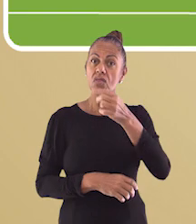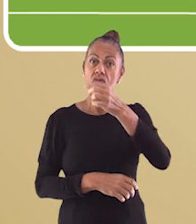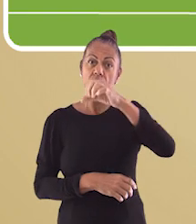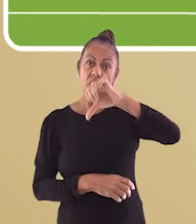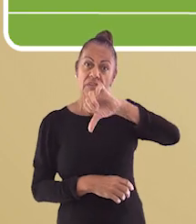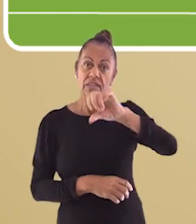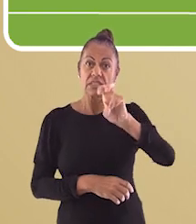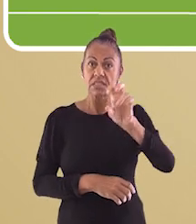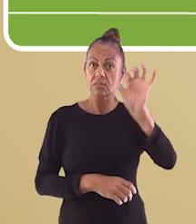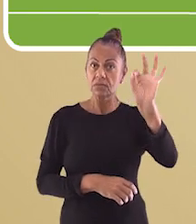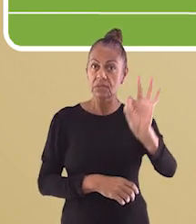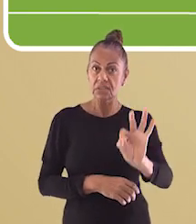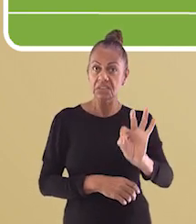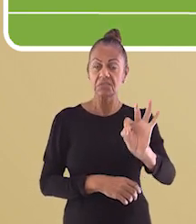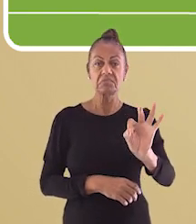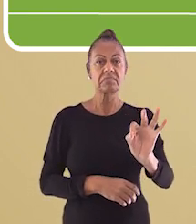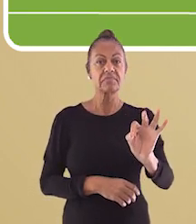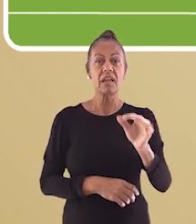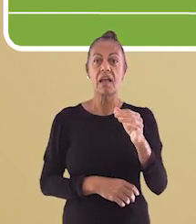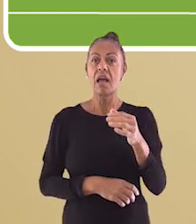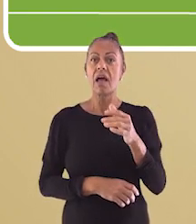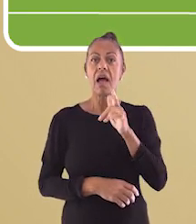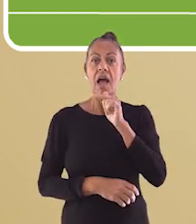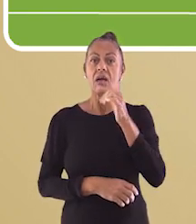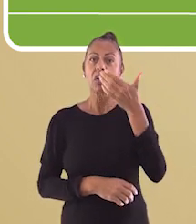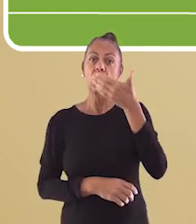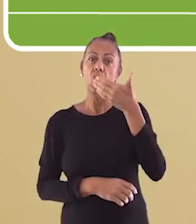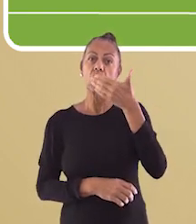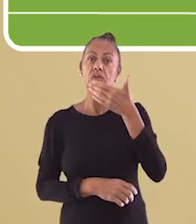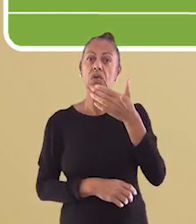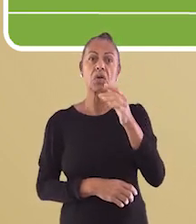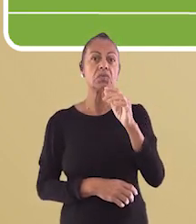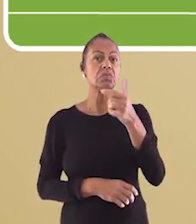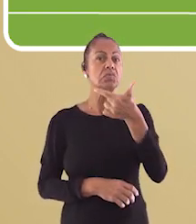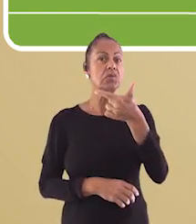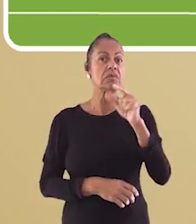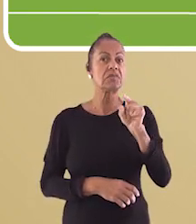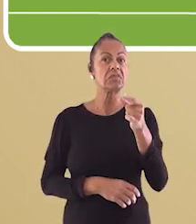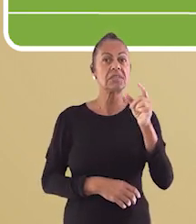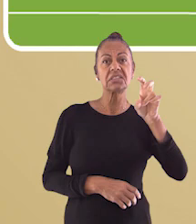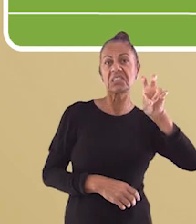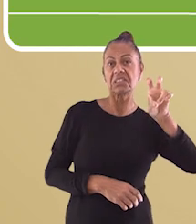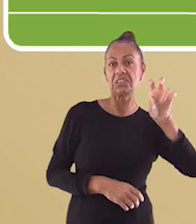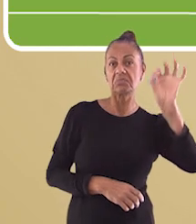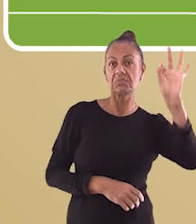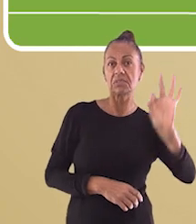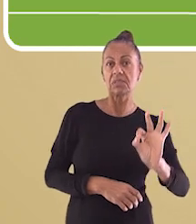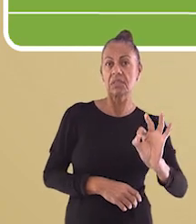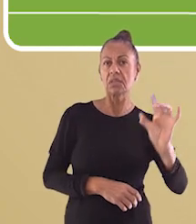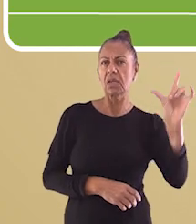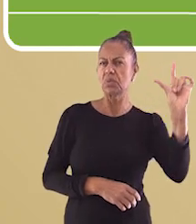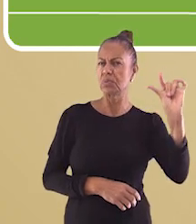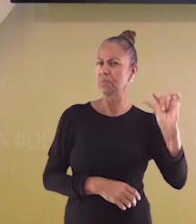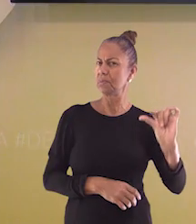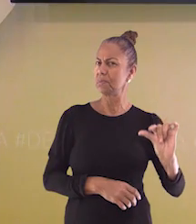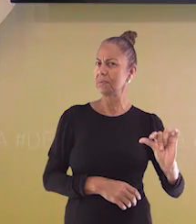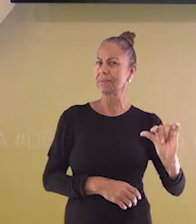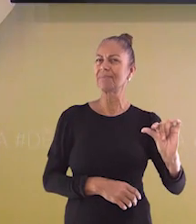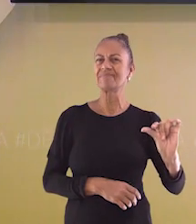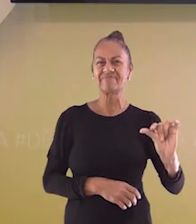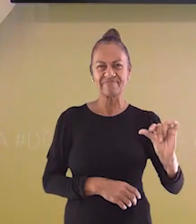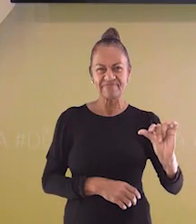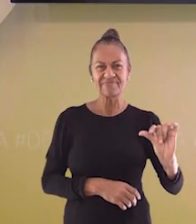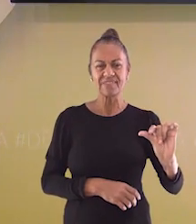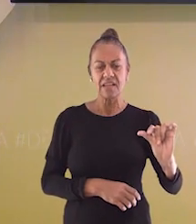planeta. A água doce são 2,5%, né? Pouquíssimo em relação à salgada. E sobre